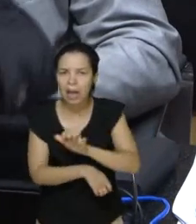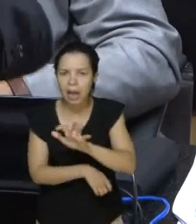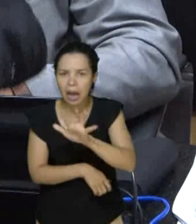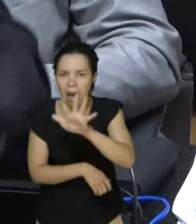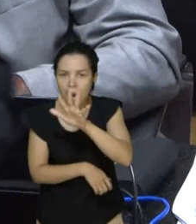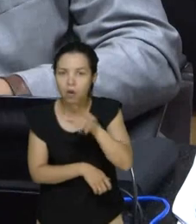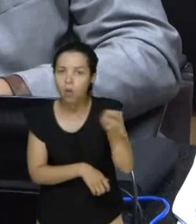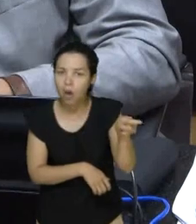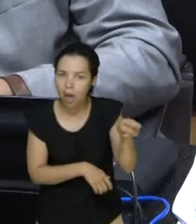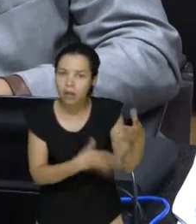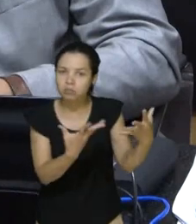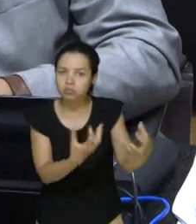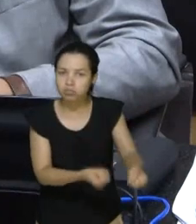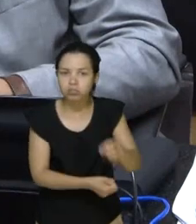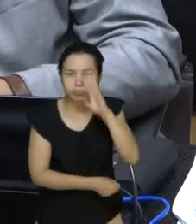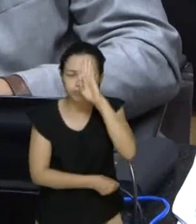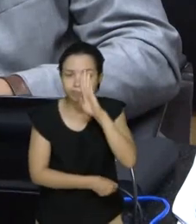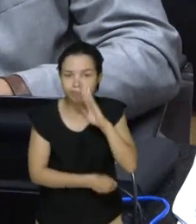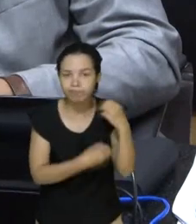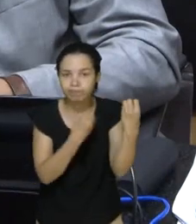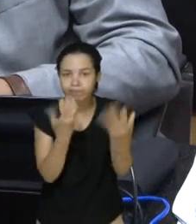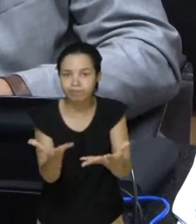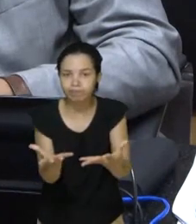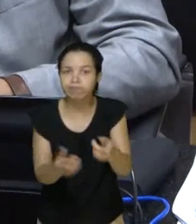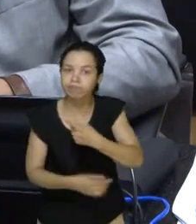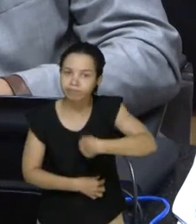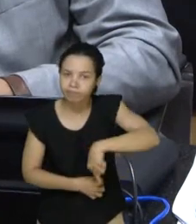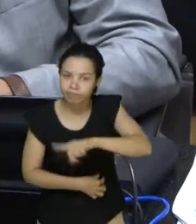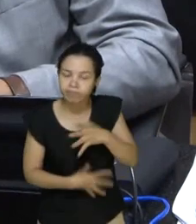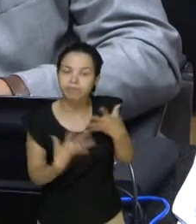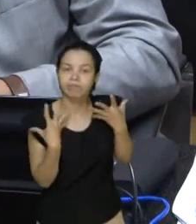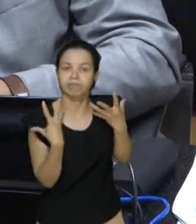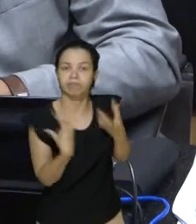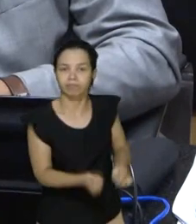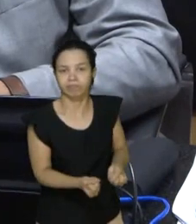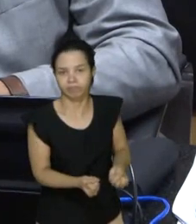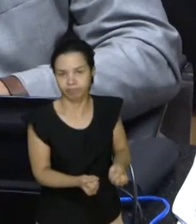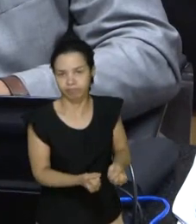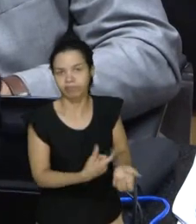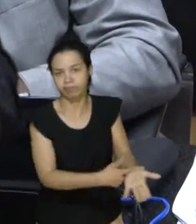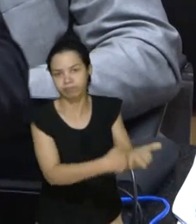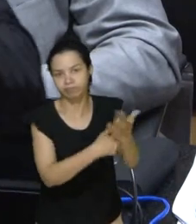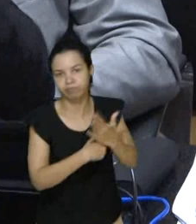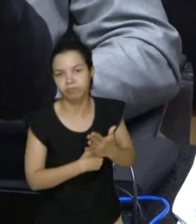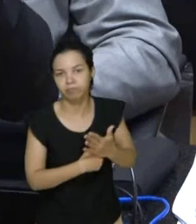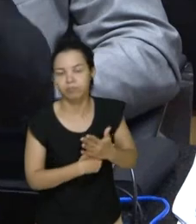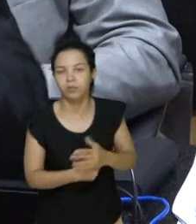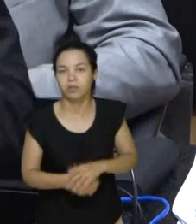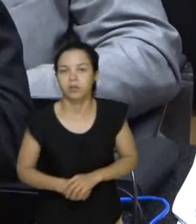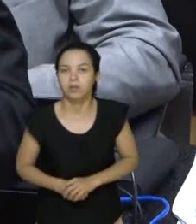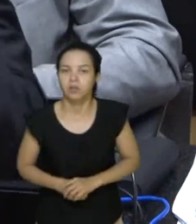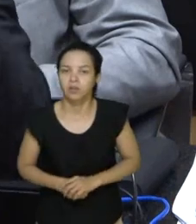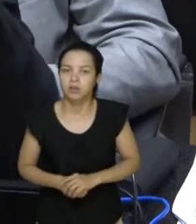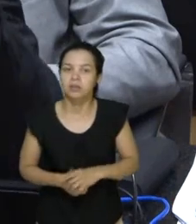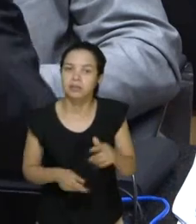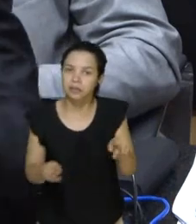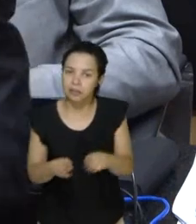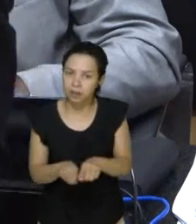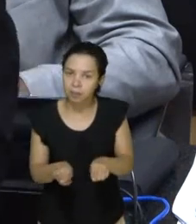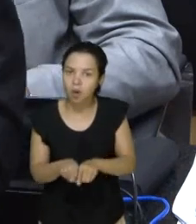nós acabamos aceitando a ajuda da empresa. E eu, e assim também